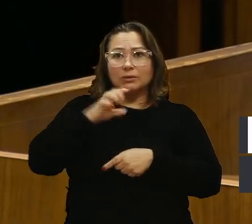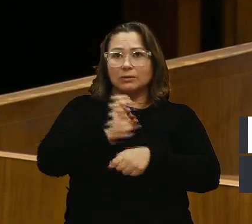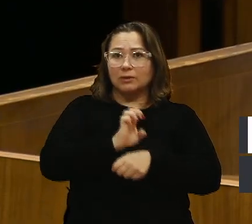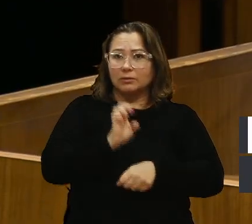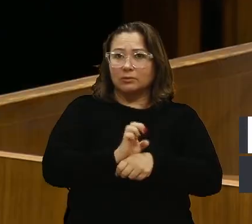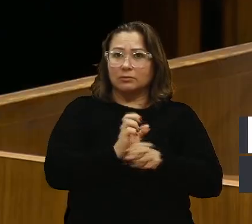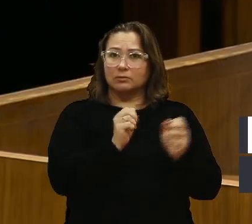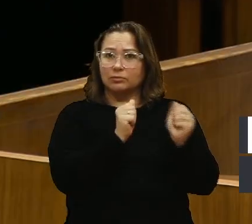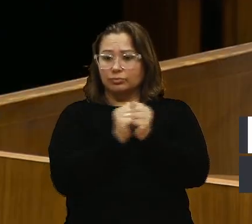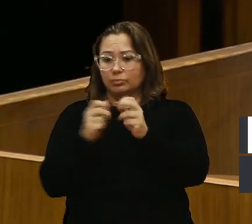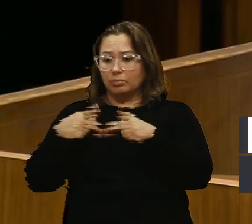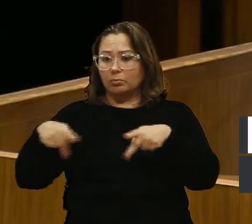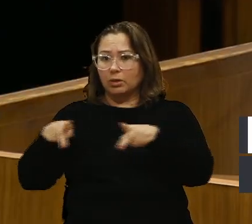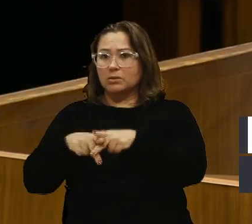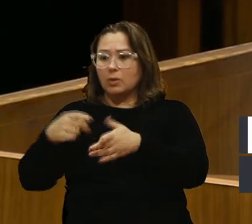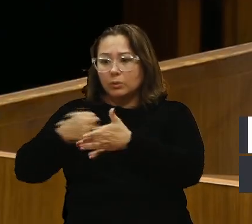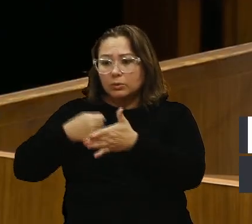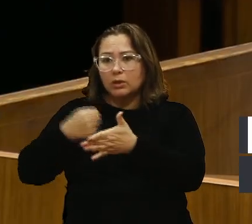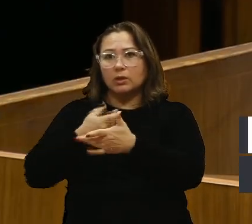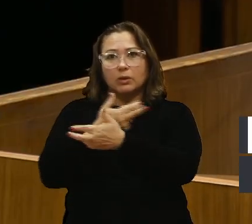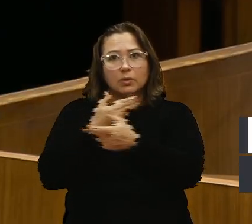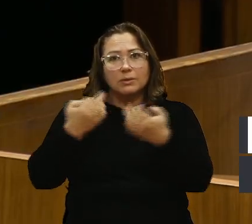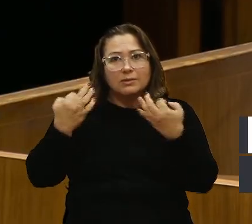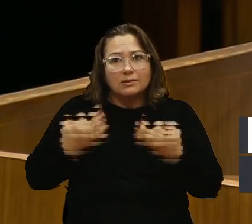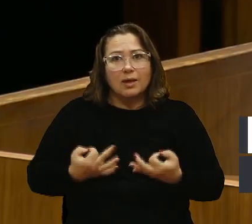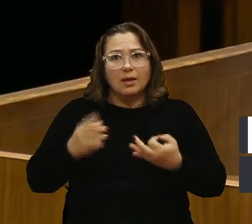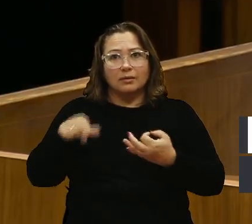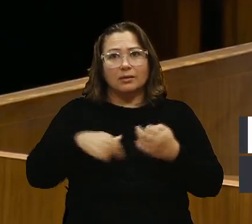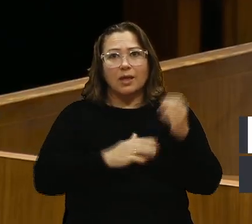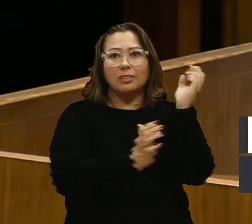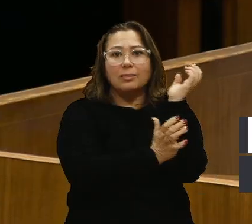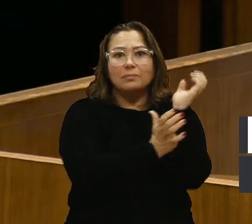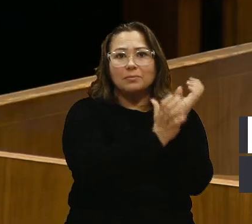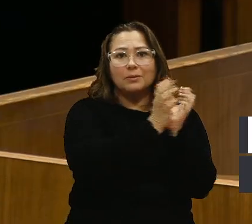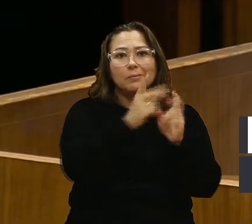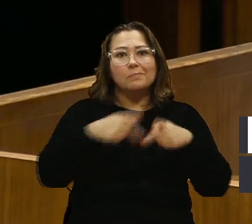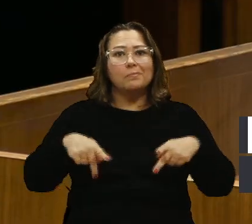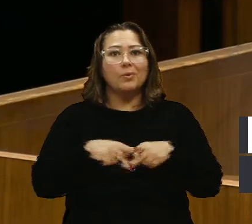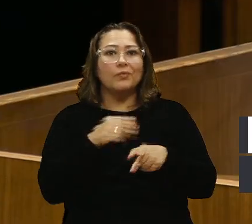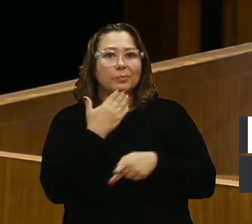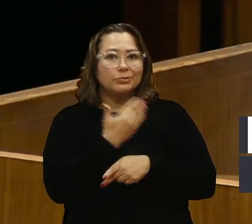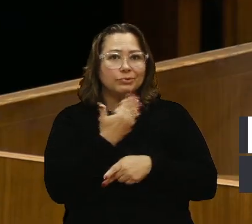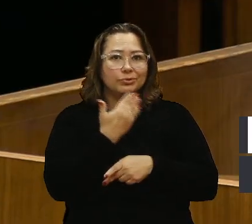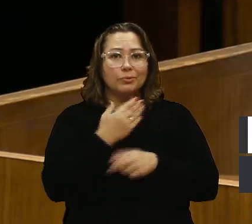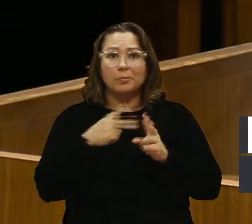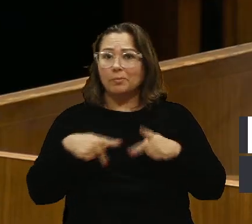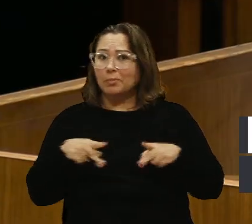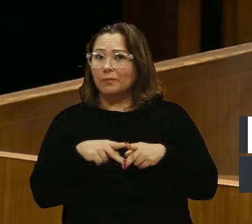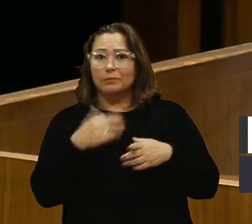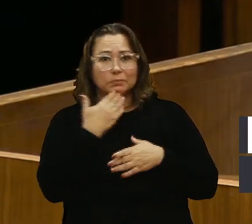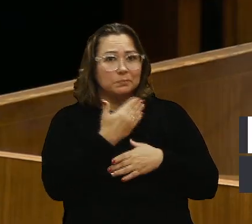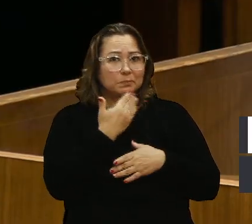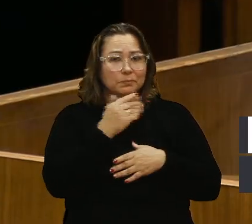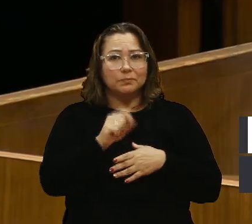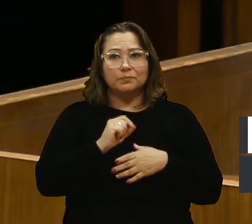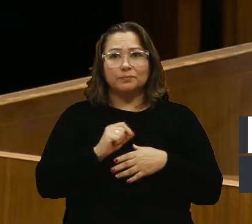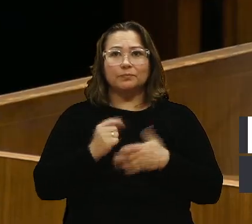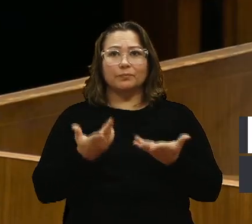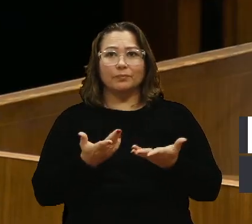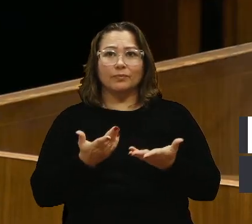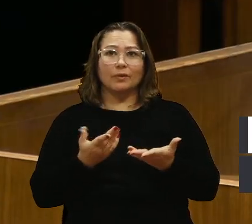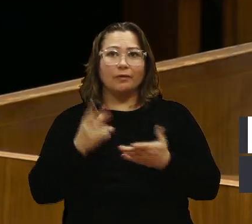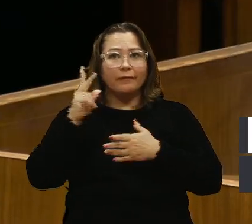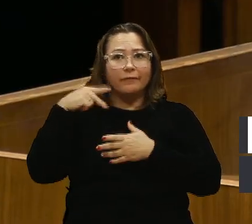do lado certo, fazendo a coisa certa, que são as demandas, é o que o povo está clamando. E o povo está clamando, vereadora Daiane, vereador